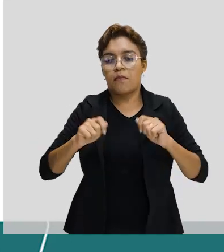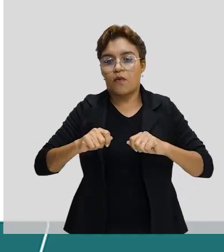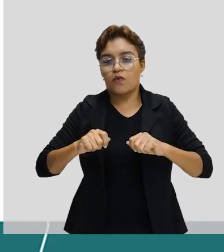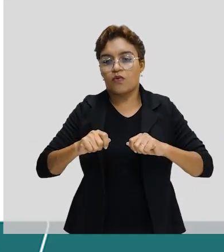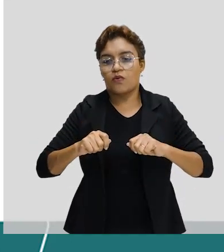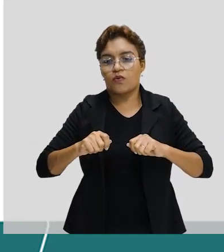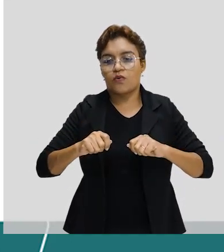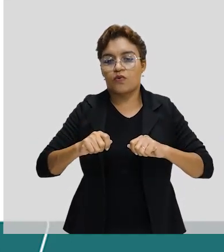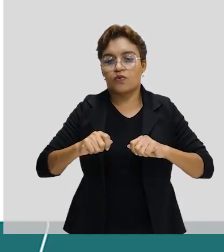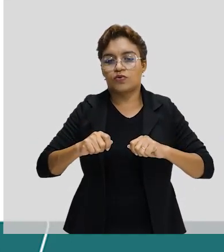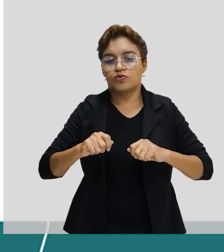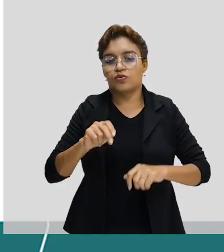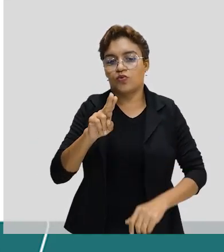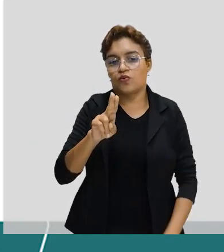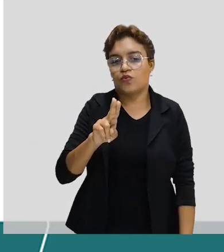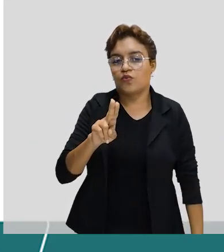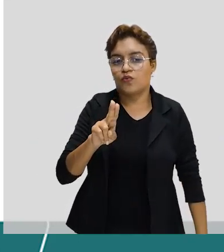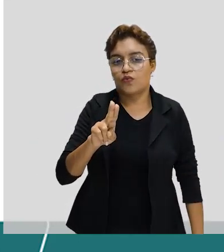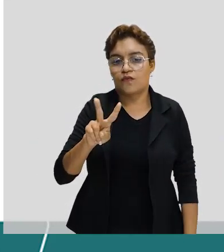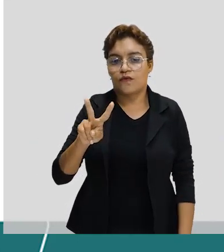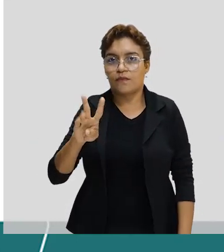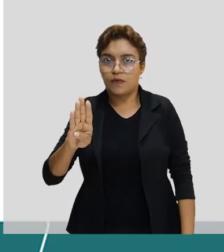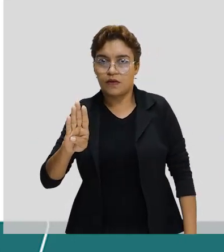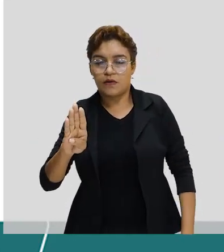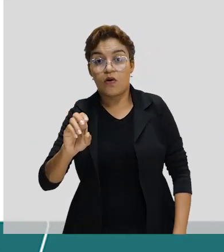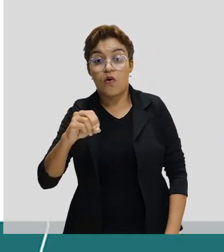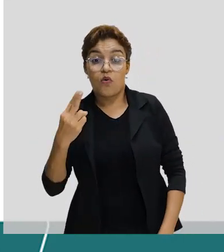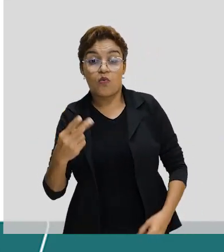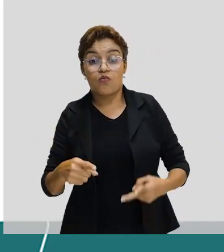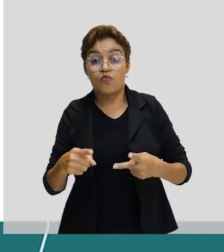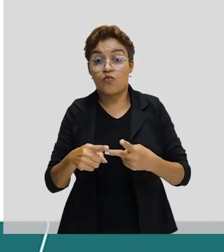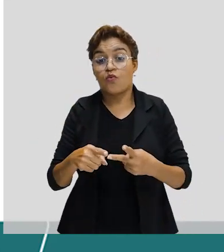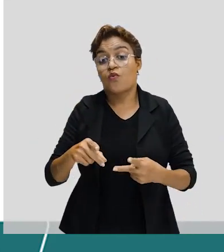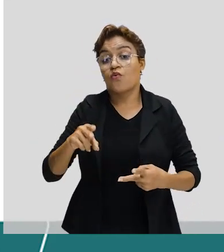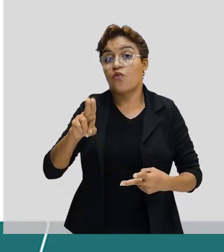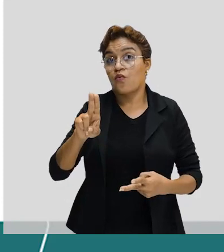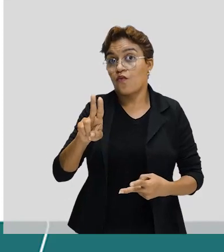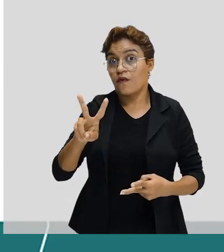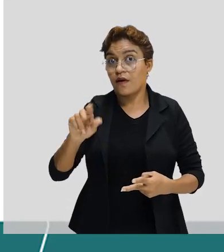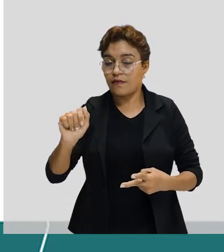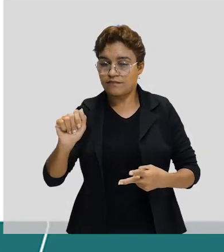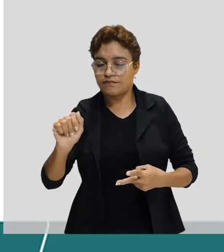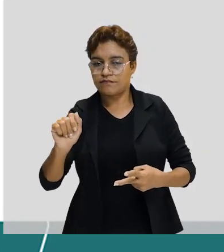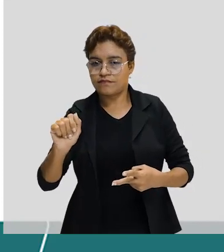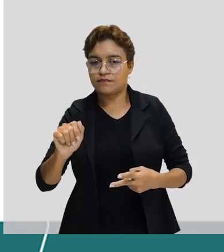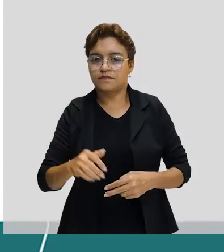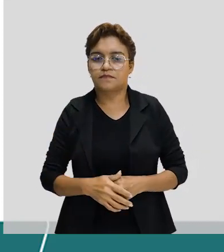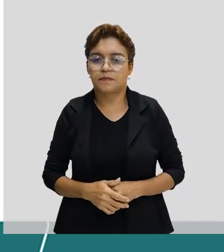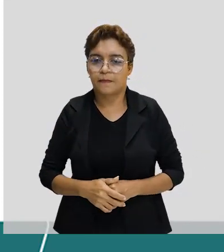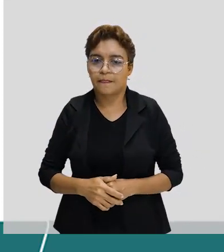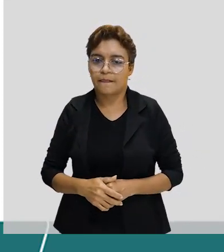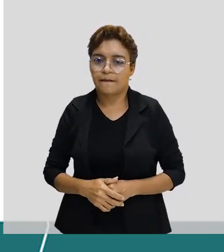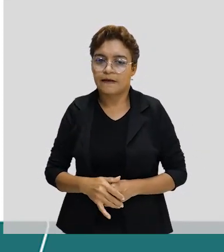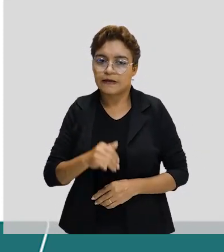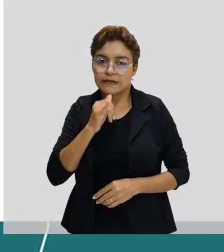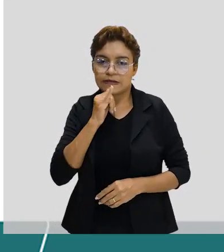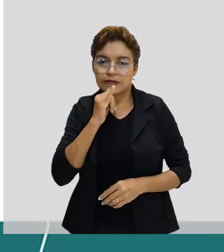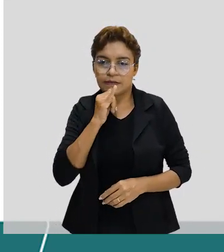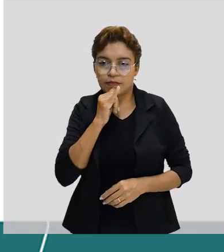UVB, tudo bem? Então, a radiação, os raios ultravioleta tipo